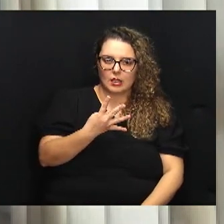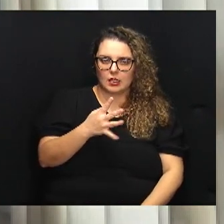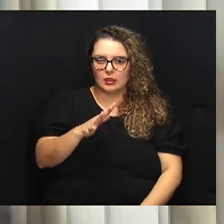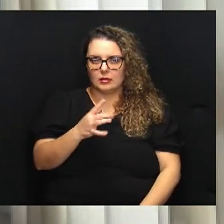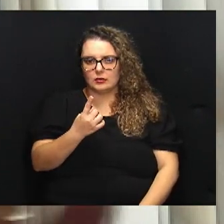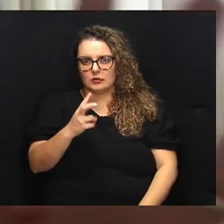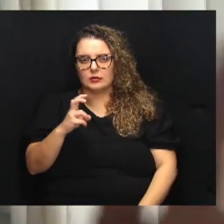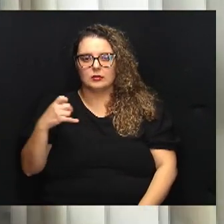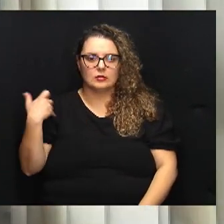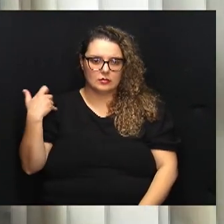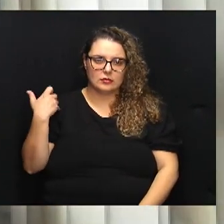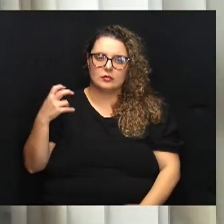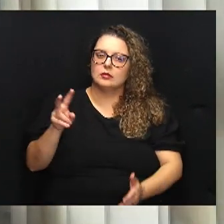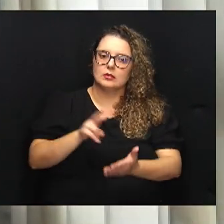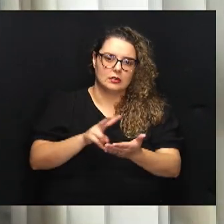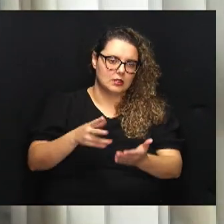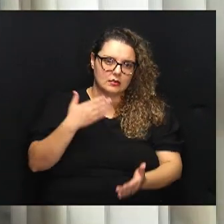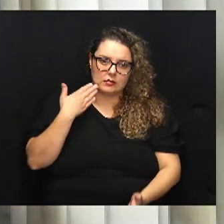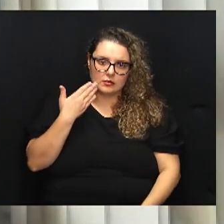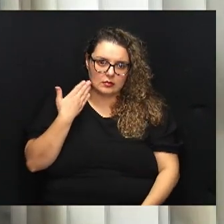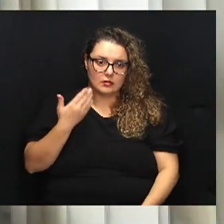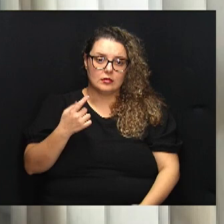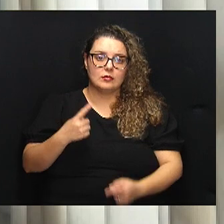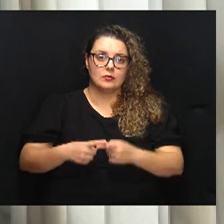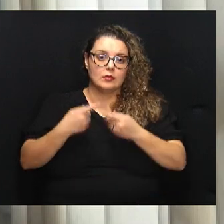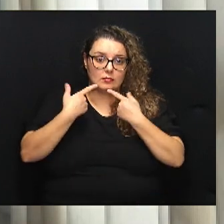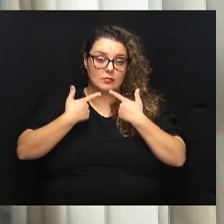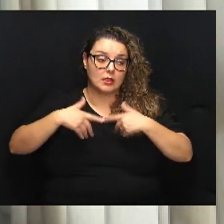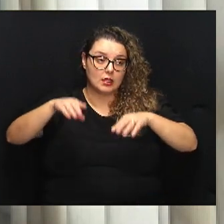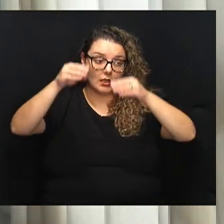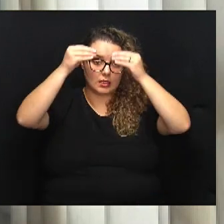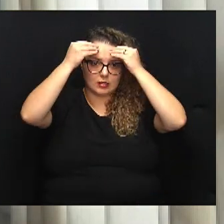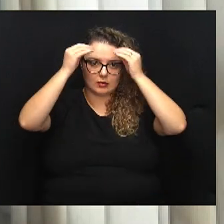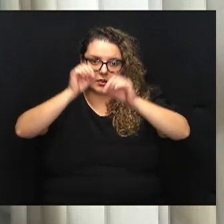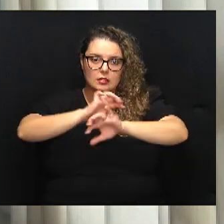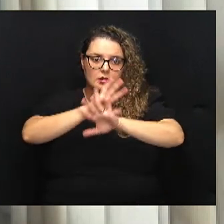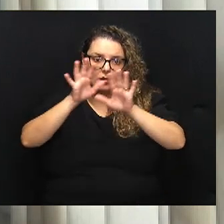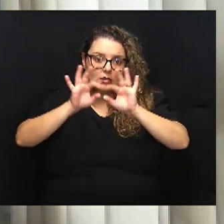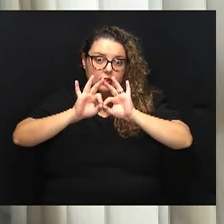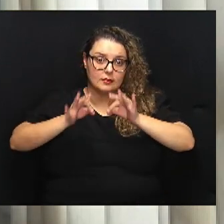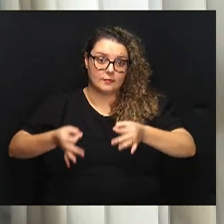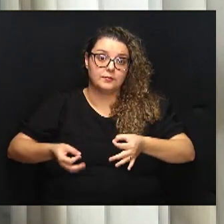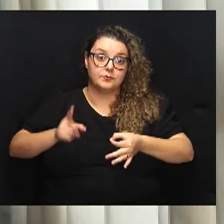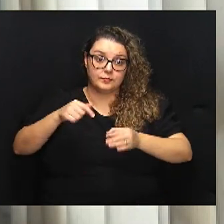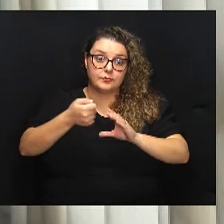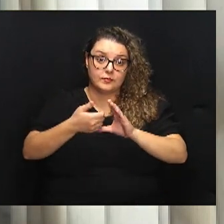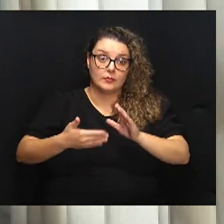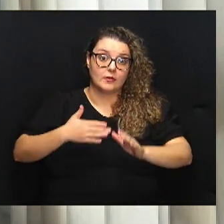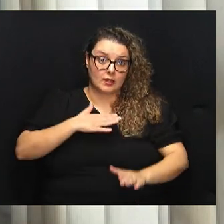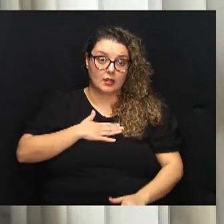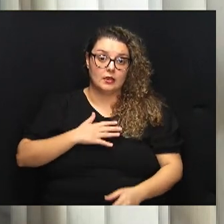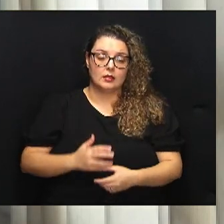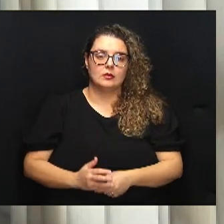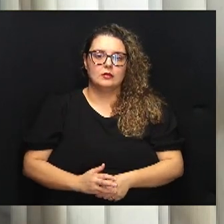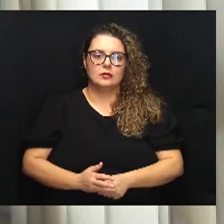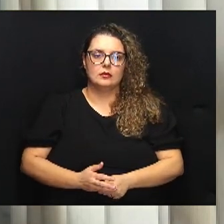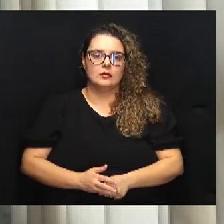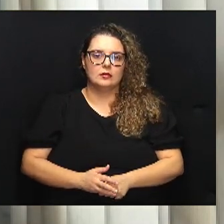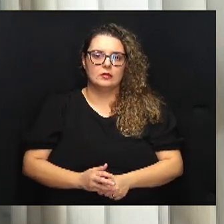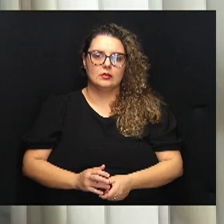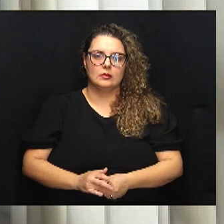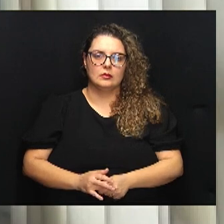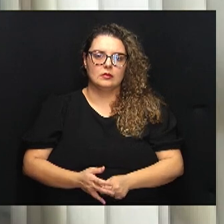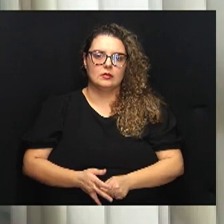15 anos, leio facilmente, porque é uma linguagem clara, uma linguagem simples, né? Isso é uma característica minha. E